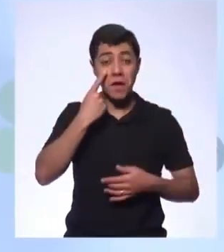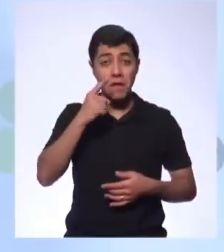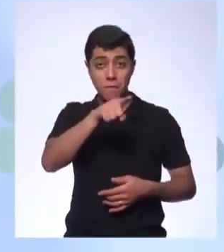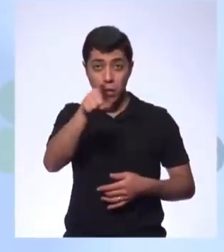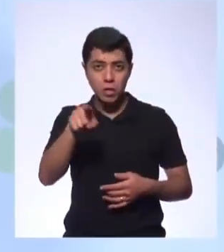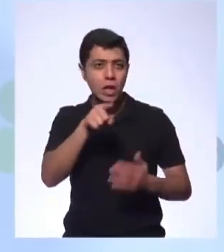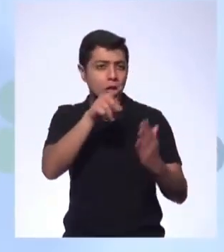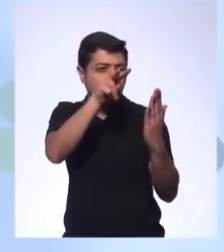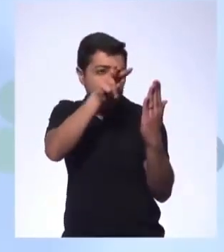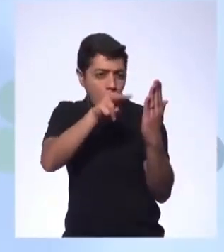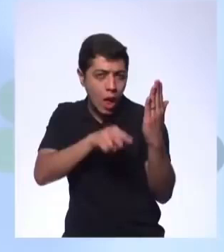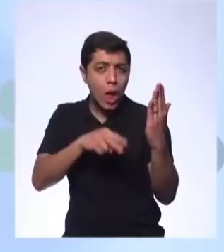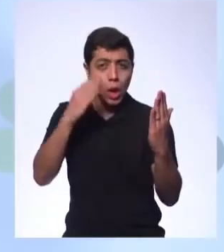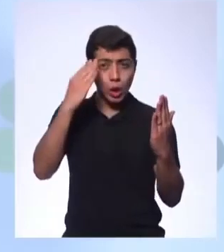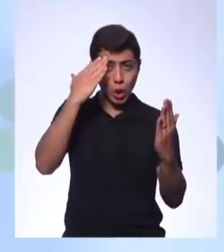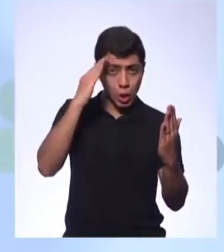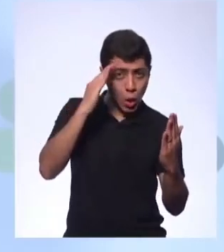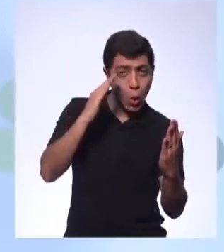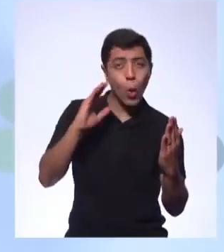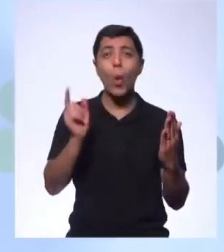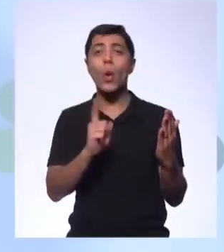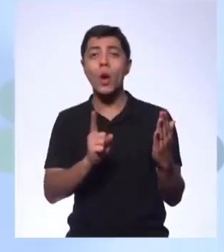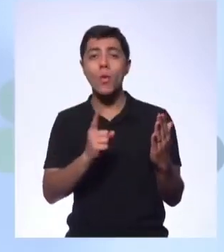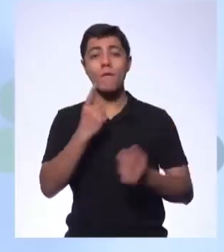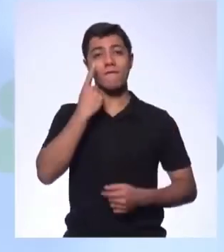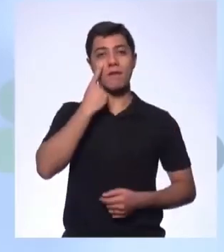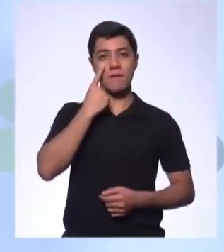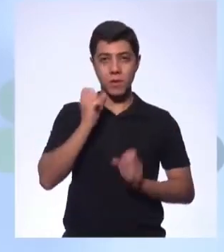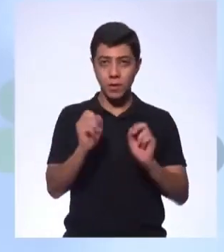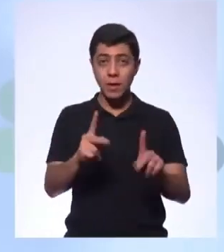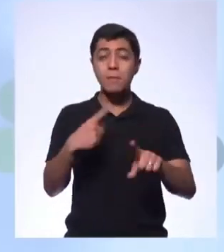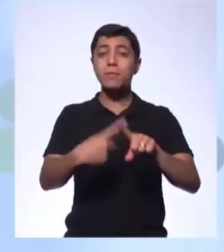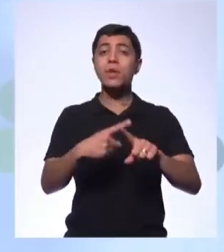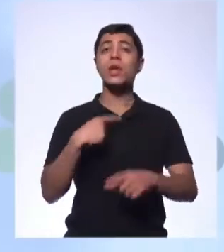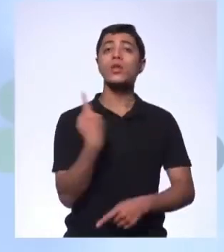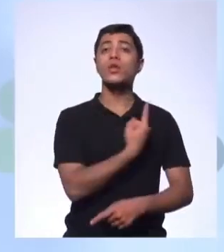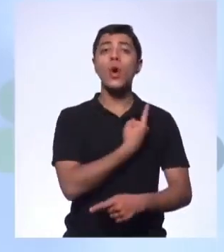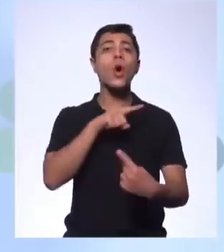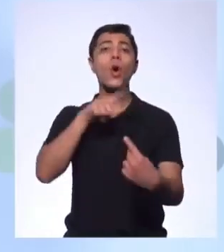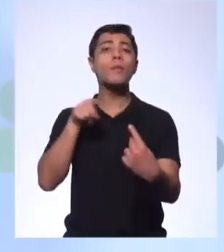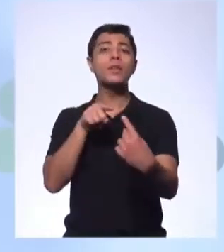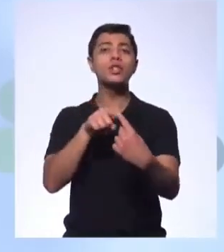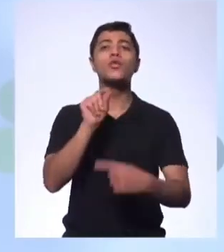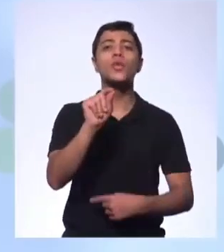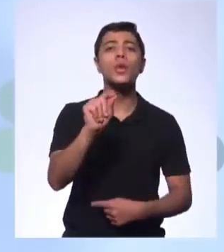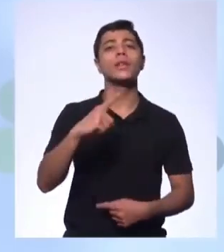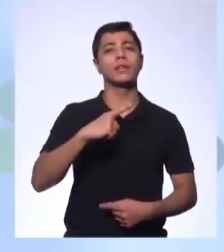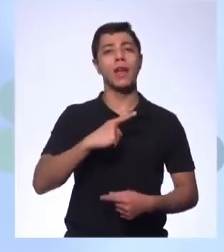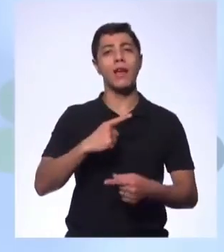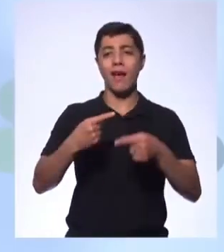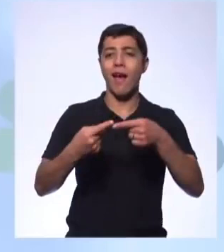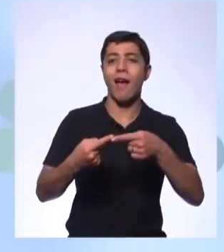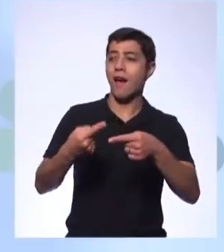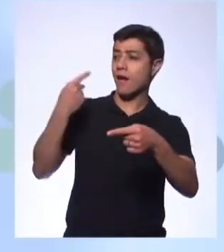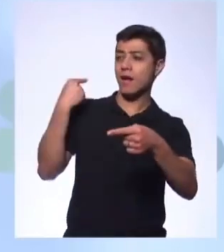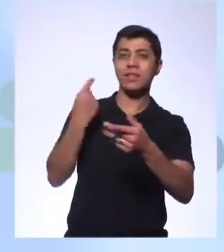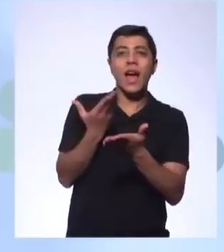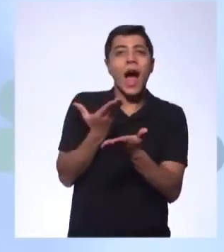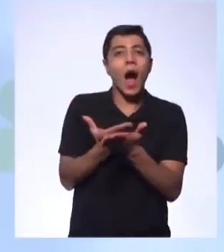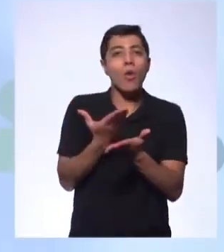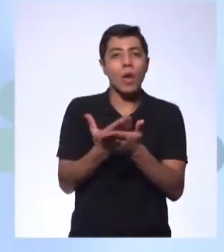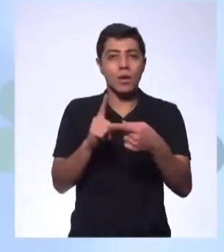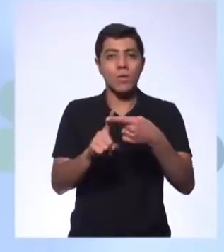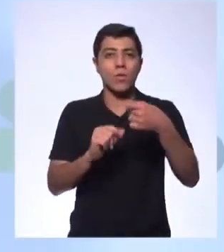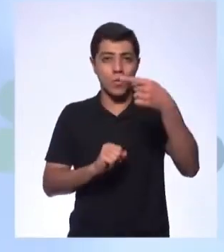porque a ideia é que, à medida que nós fomos trabalhando as aulas anteriores, as duas aulas anteriores, né, a gente fosse lendo aos